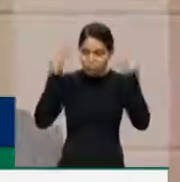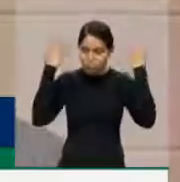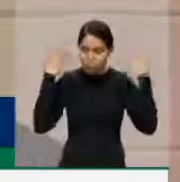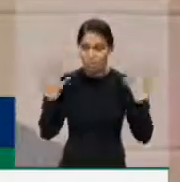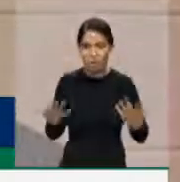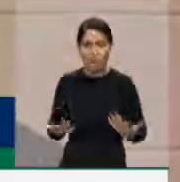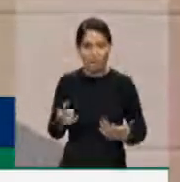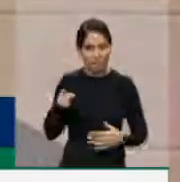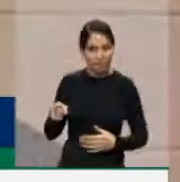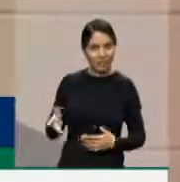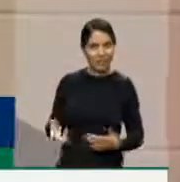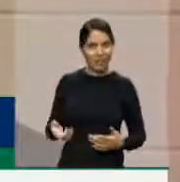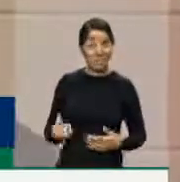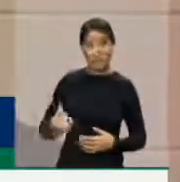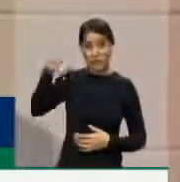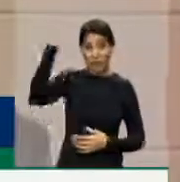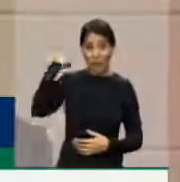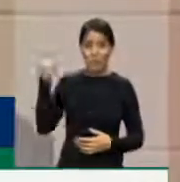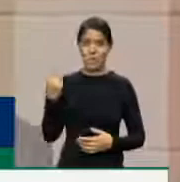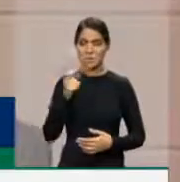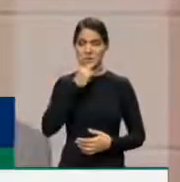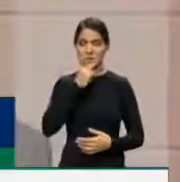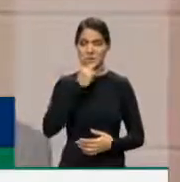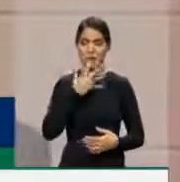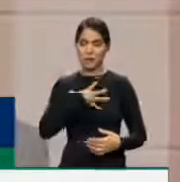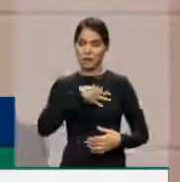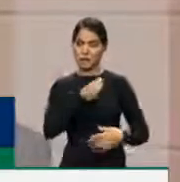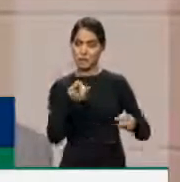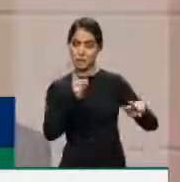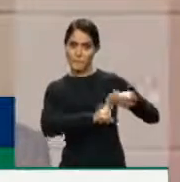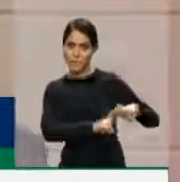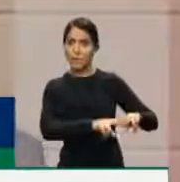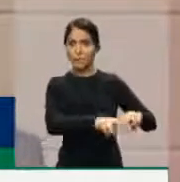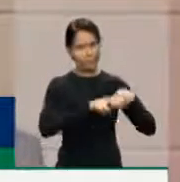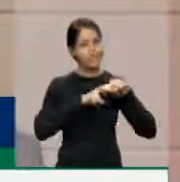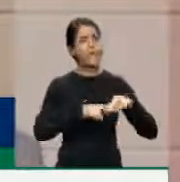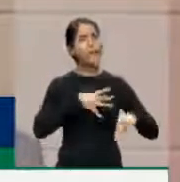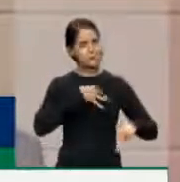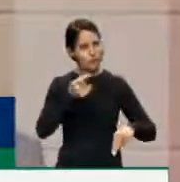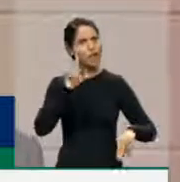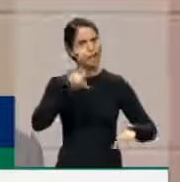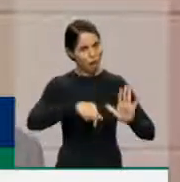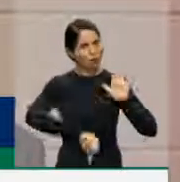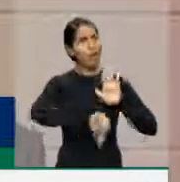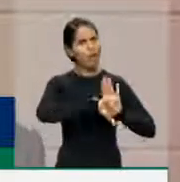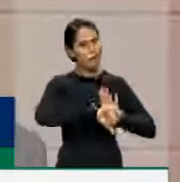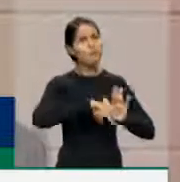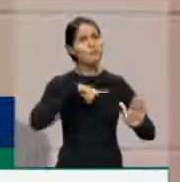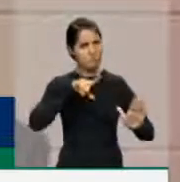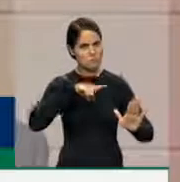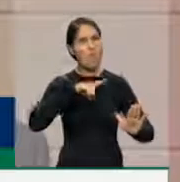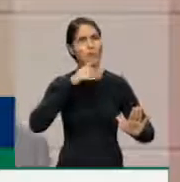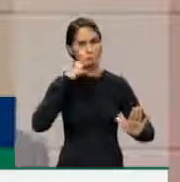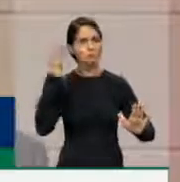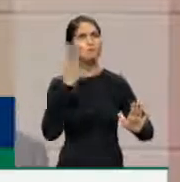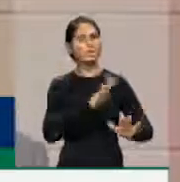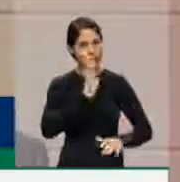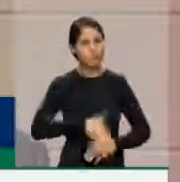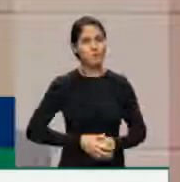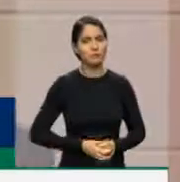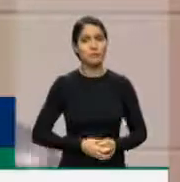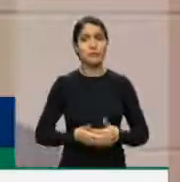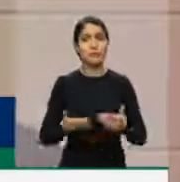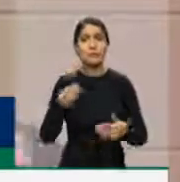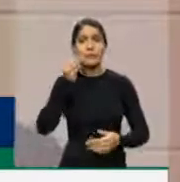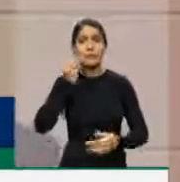de ter medo de ser preso ou de ver os seus filhos presos pelos crimes de que são acusados, que ele tentava fechar o Congresso e o